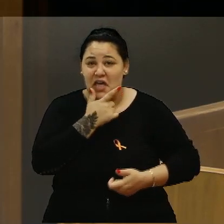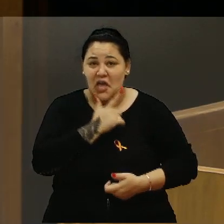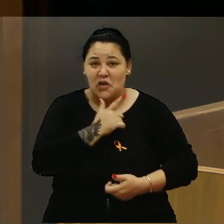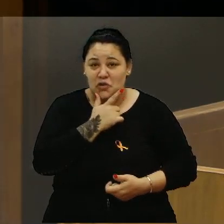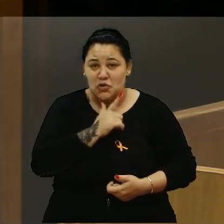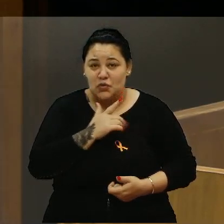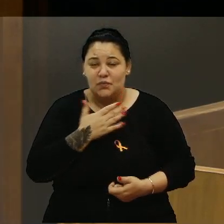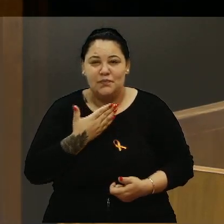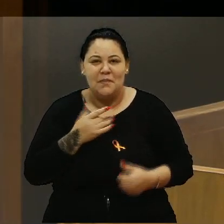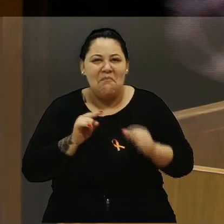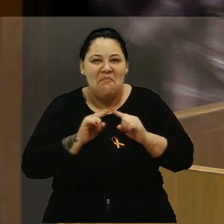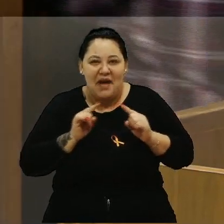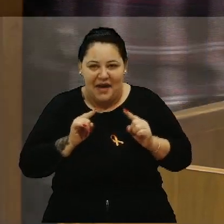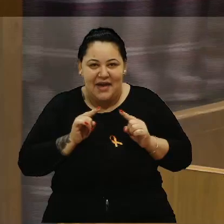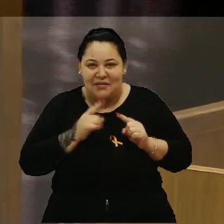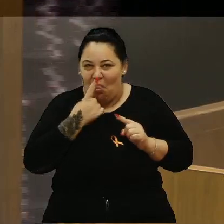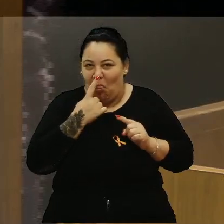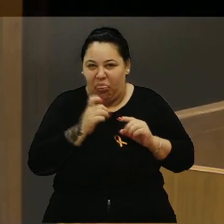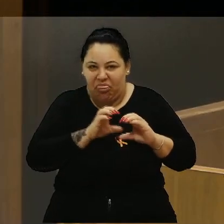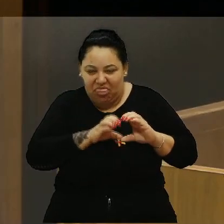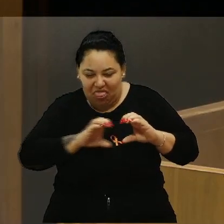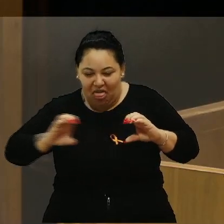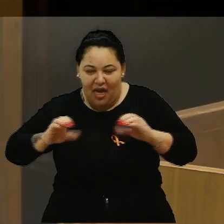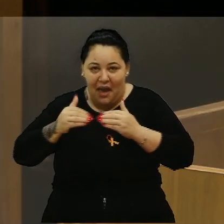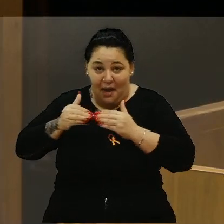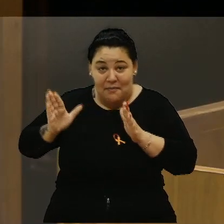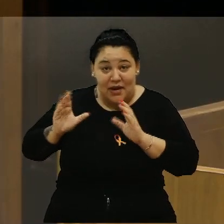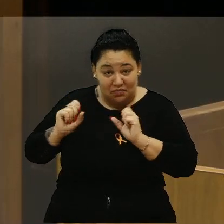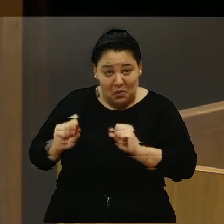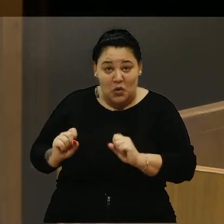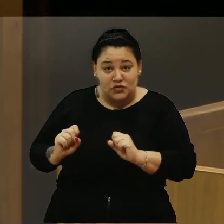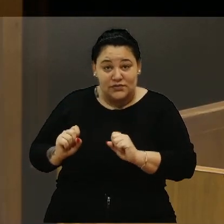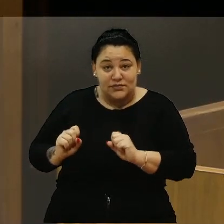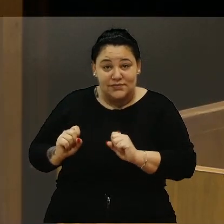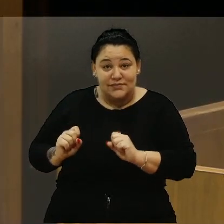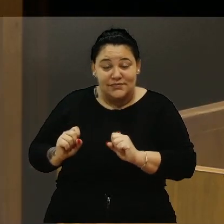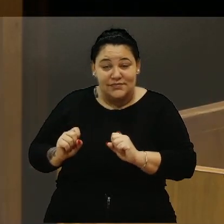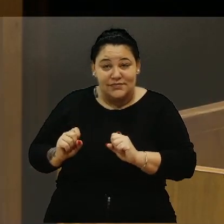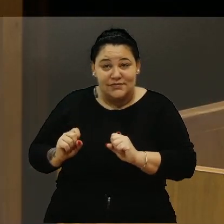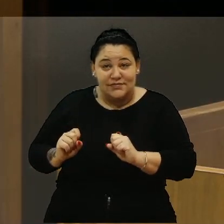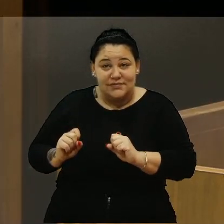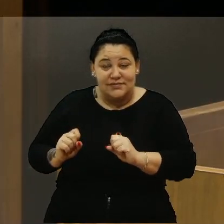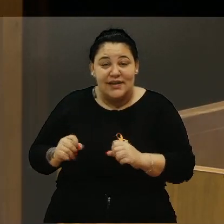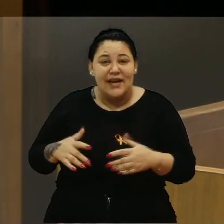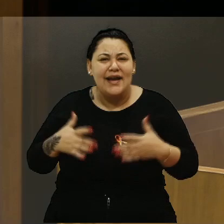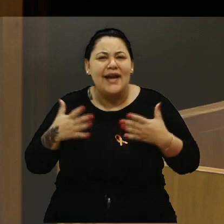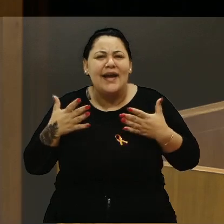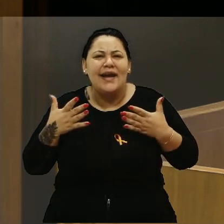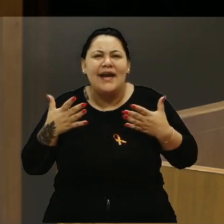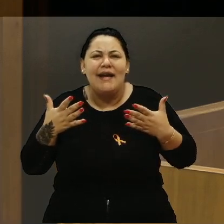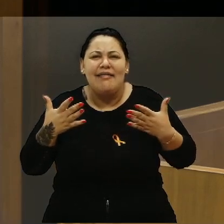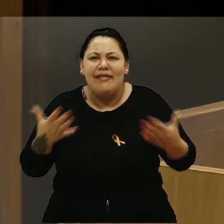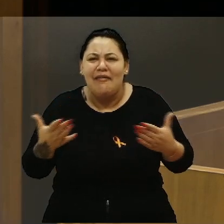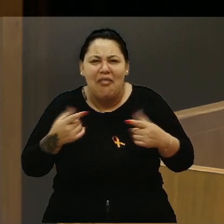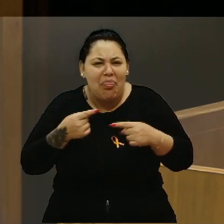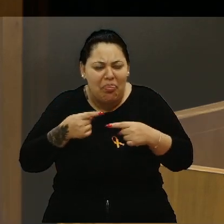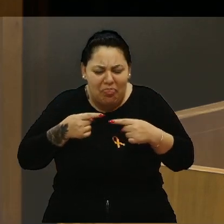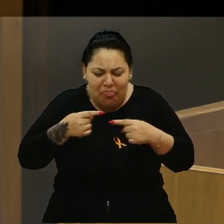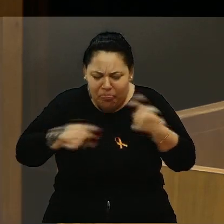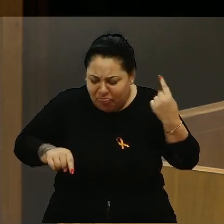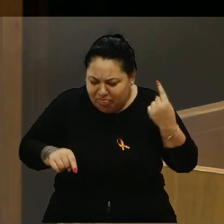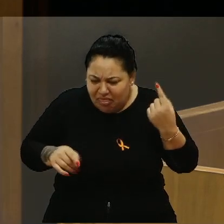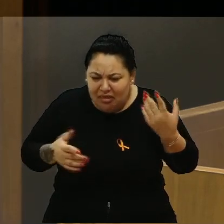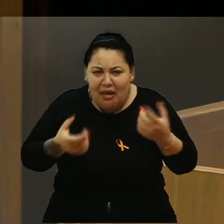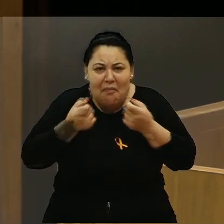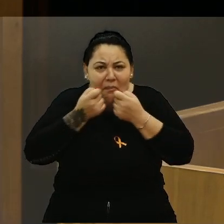mas deixar o esgoto a céu aberto correr direto para dentro da represa? Onde é que está a hipocrisia aqui? Onde